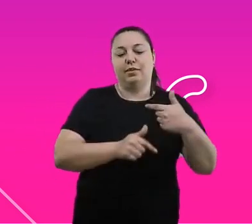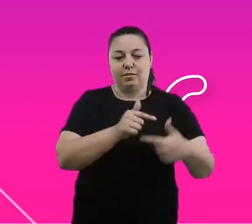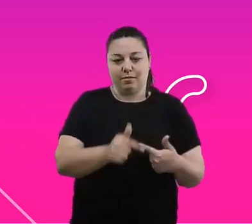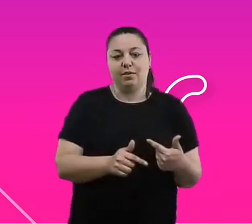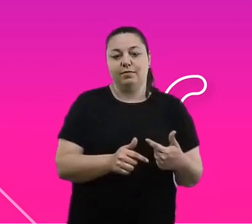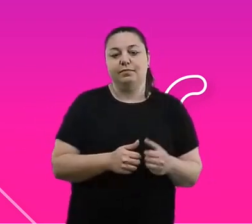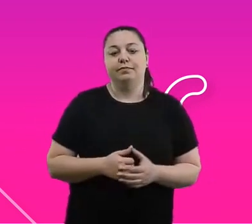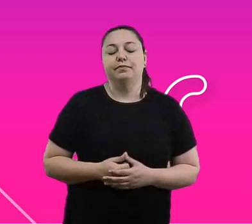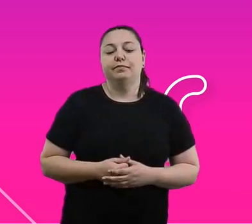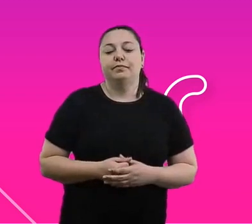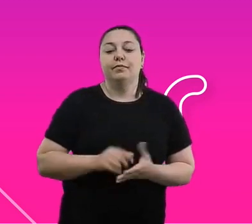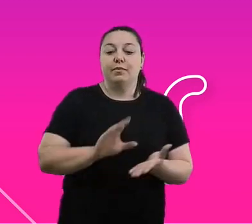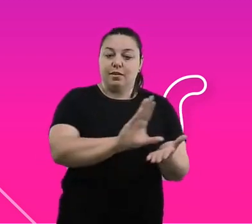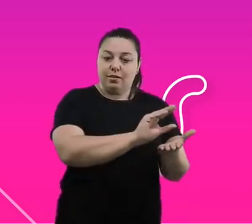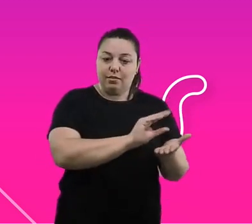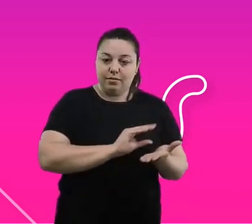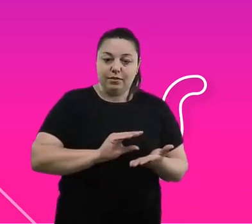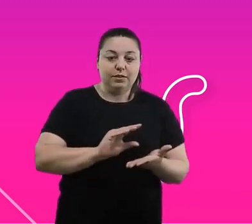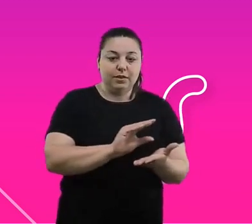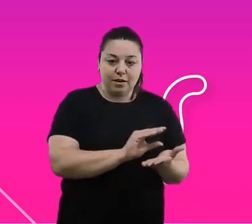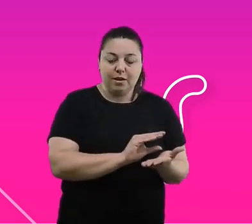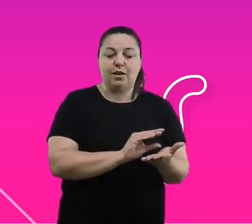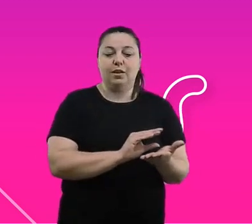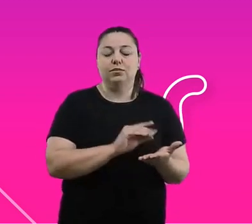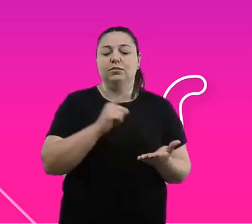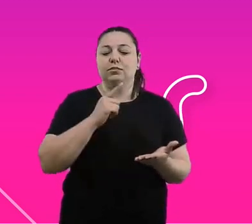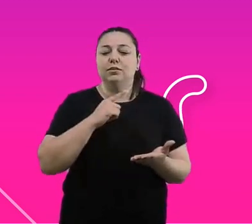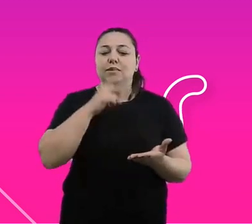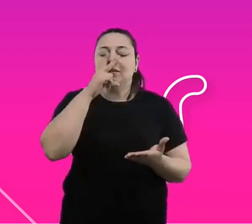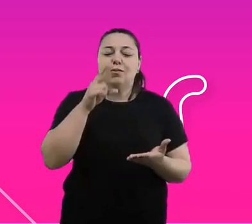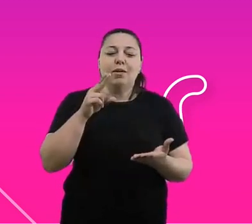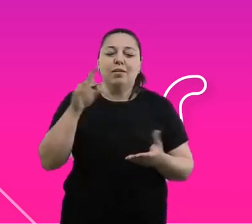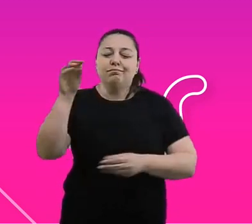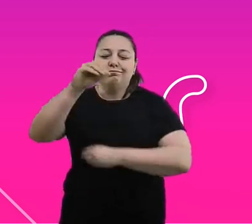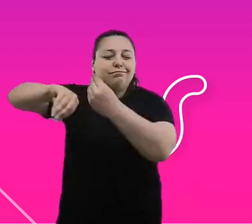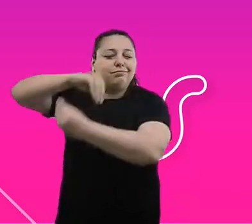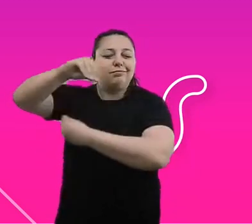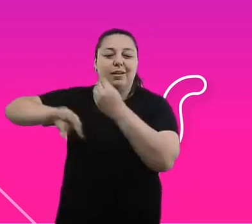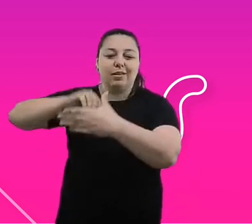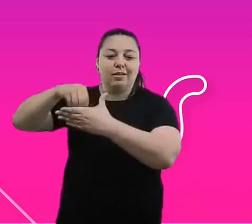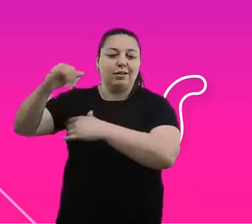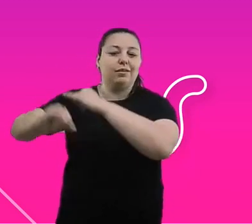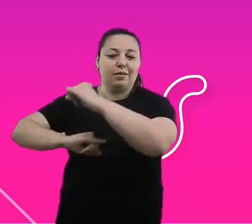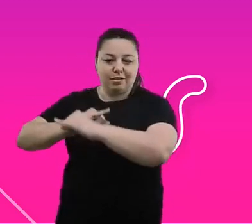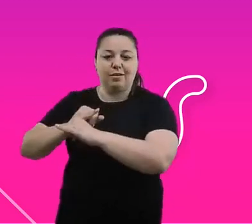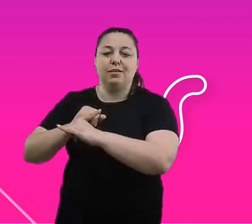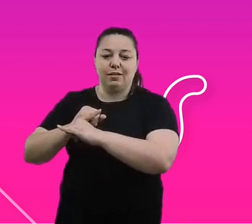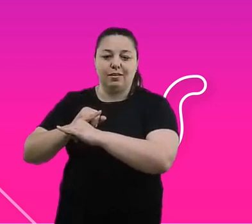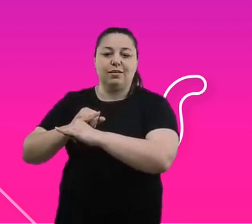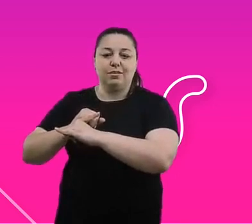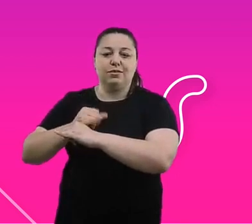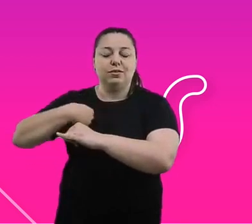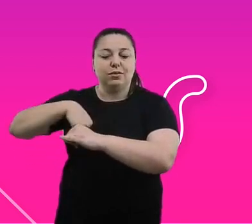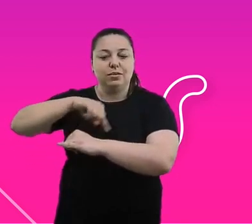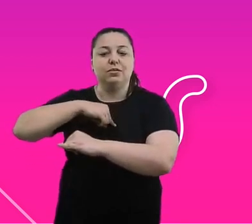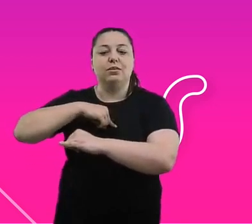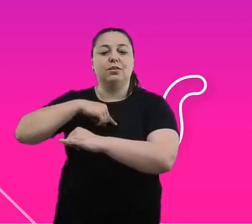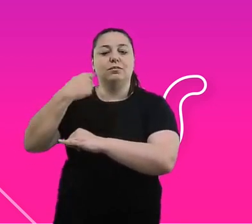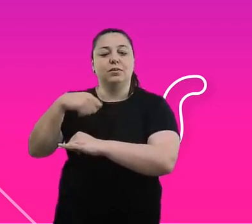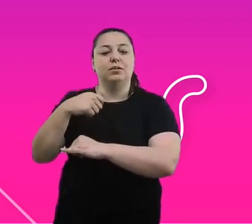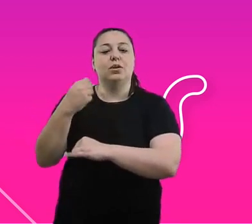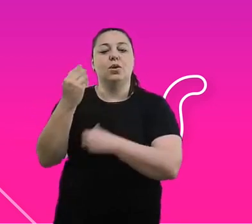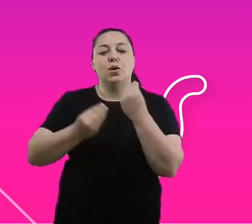dados são públicos, mas estão dispersos na internet. E o modelo tradicional em que um trabalho desse seria feito seria baixar